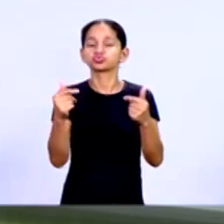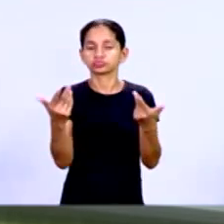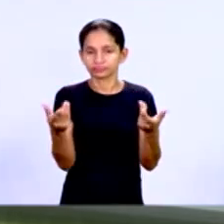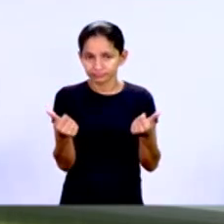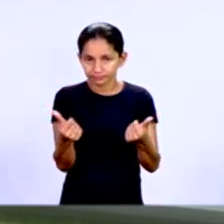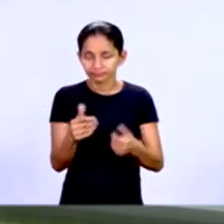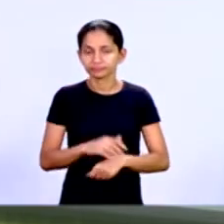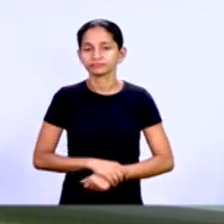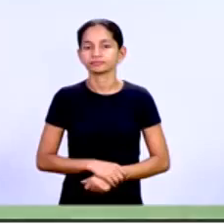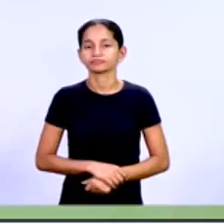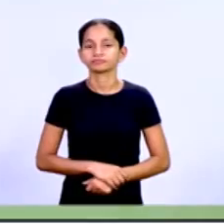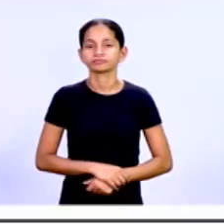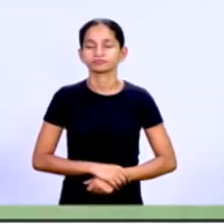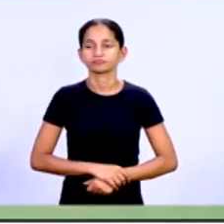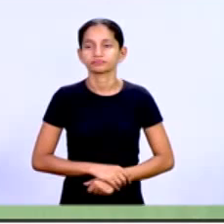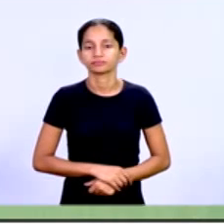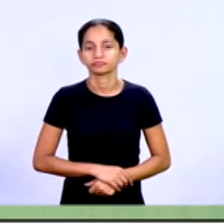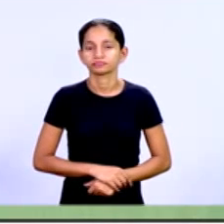frente.